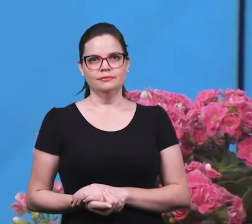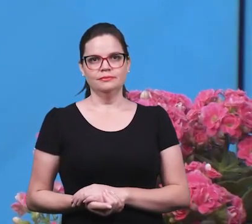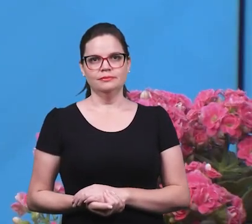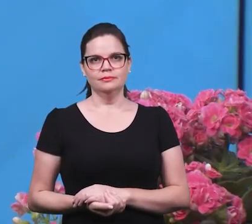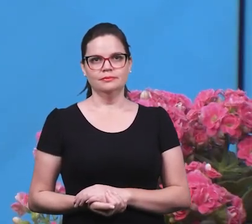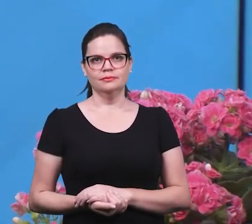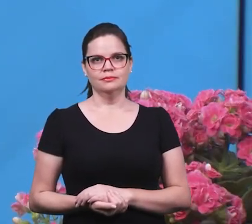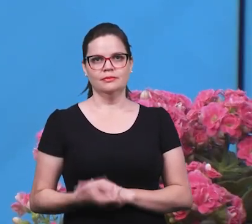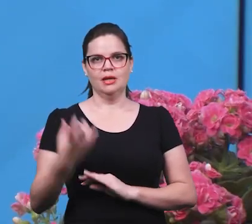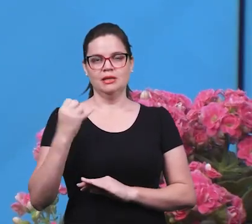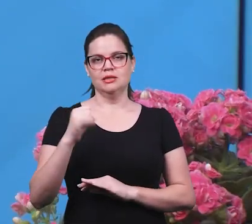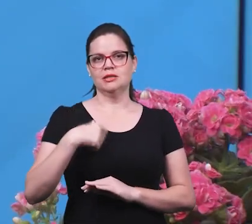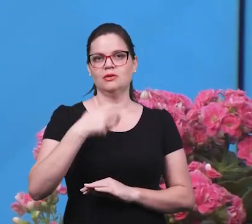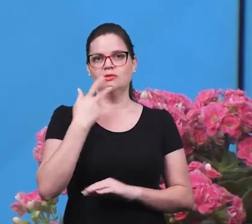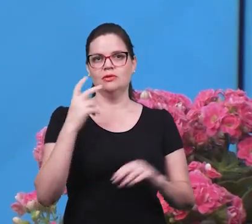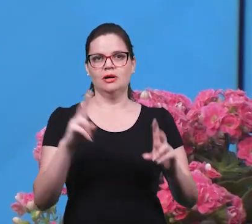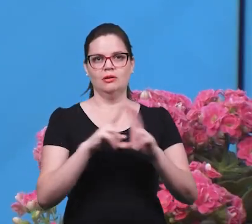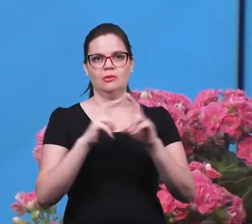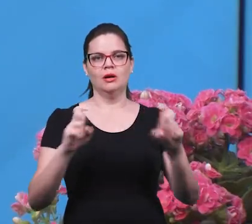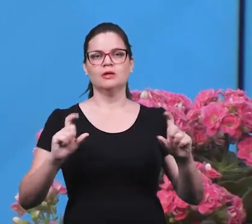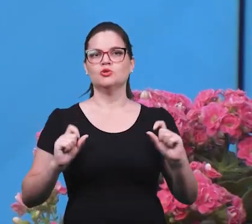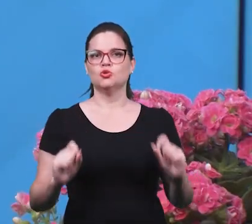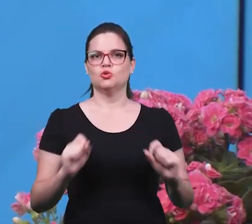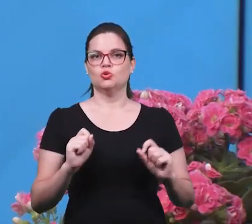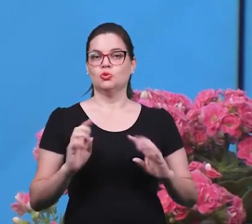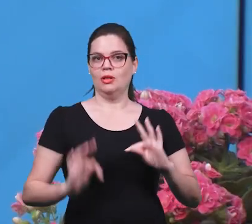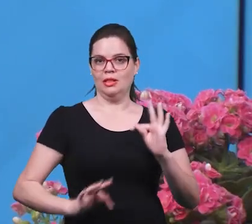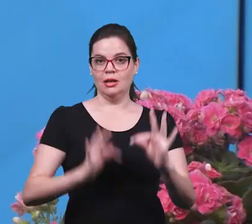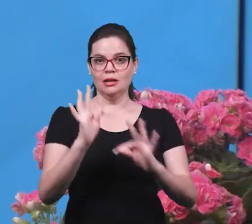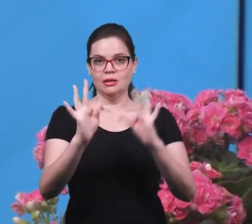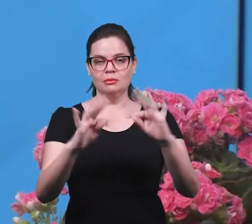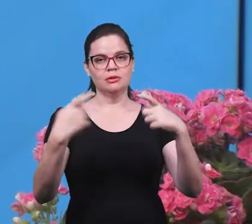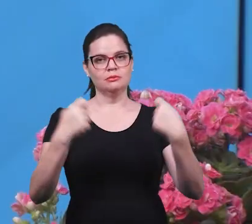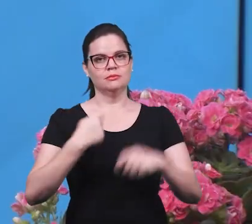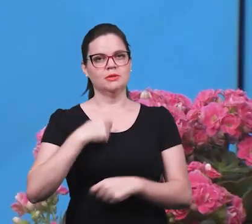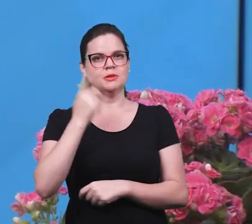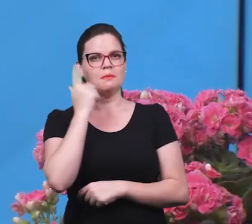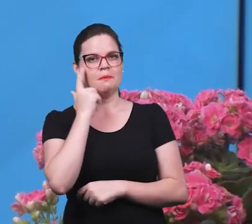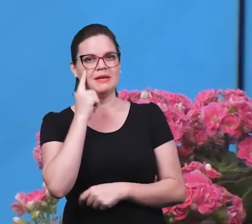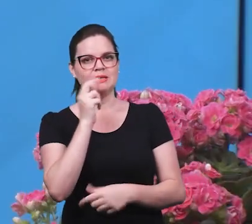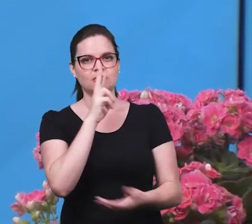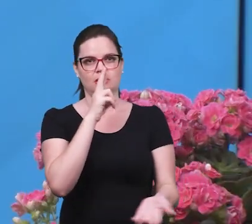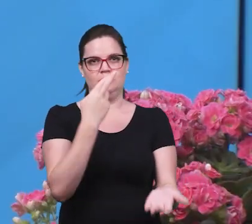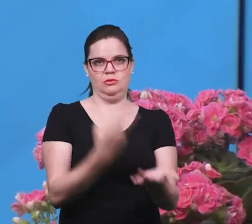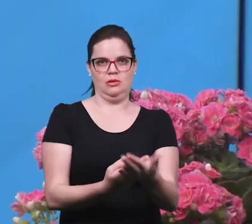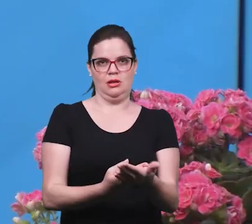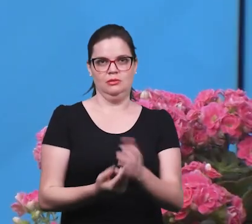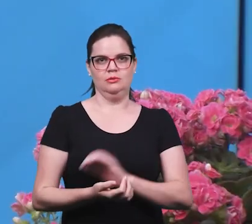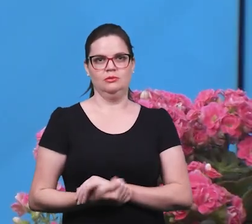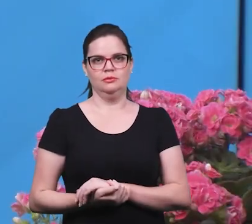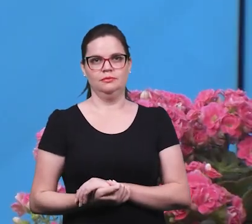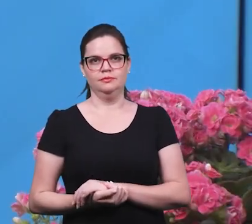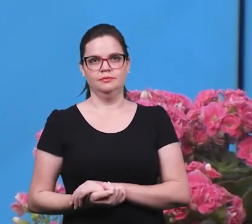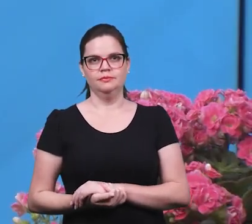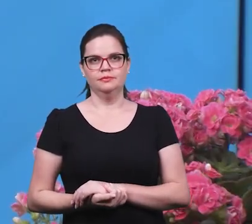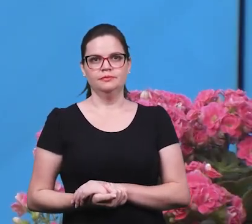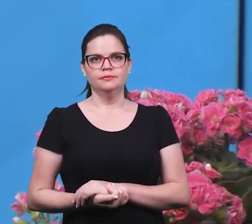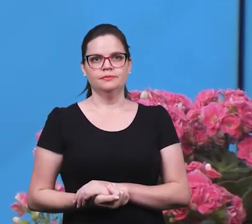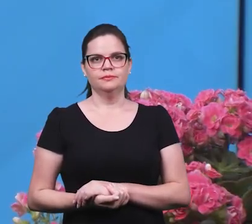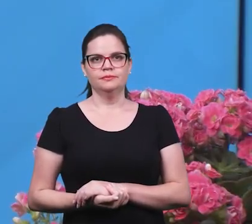vez que eu falo de tratamento, eu tenho que pensar no diagnóstico primeiro. Se eu tenho um diagnóstico de hipertensão primária, ou